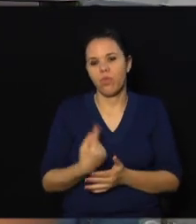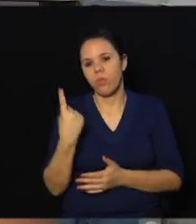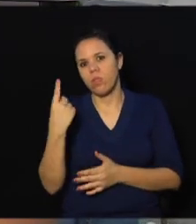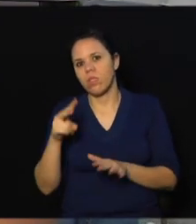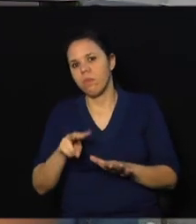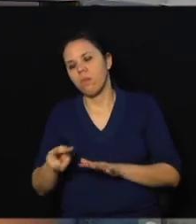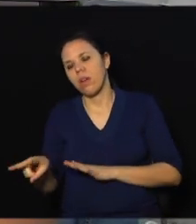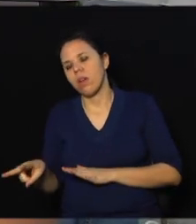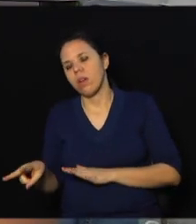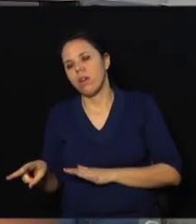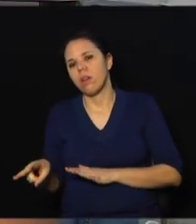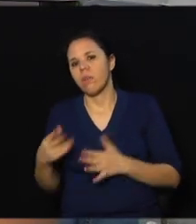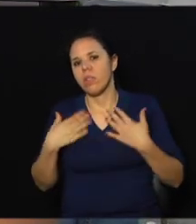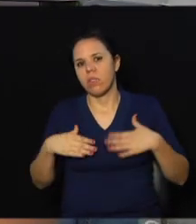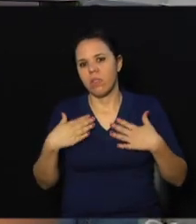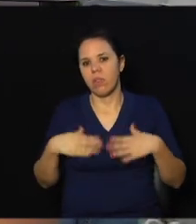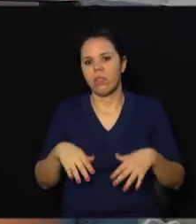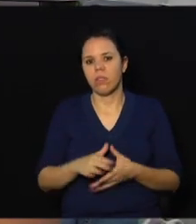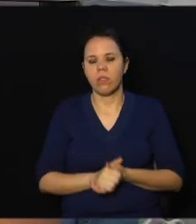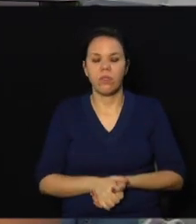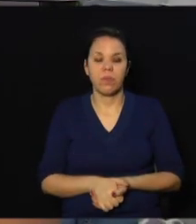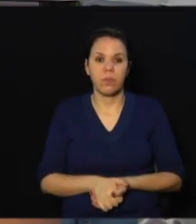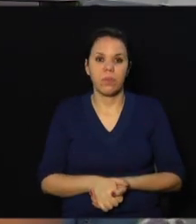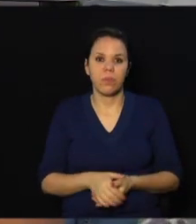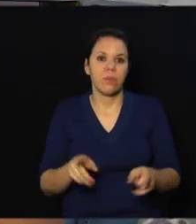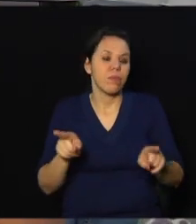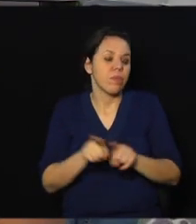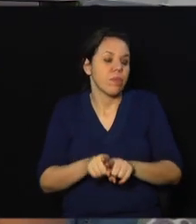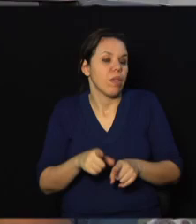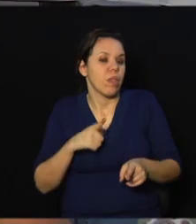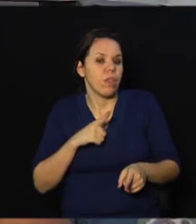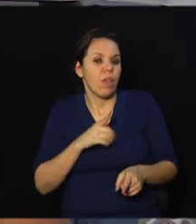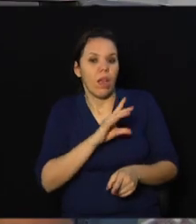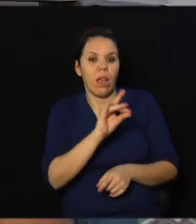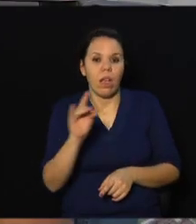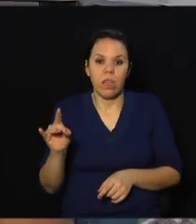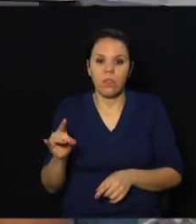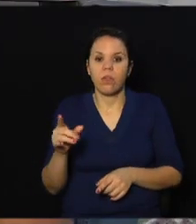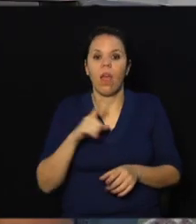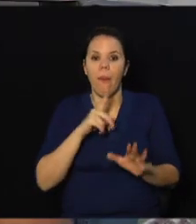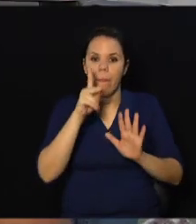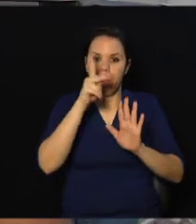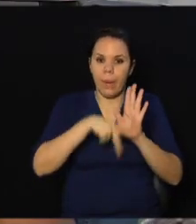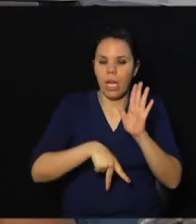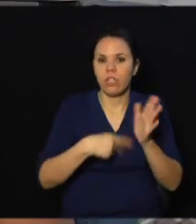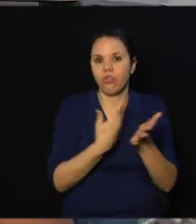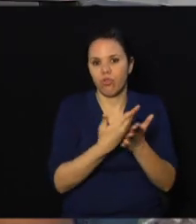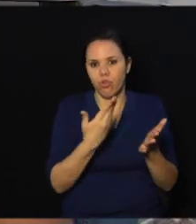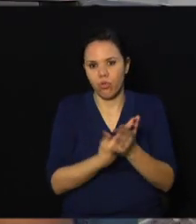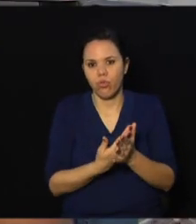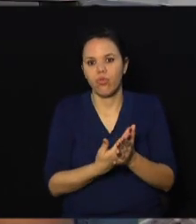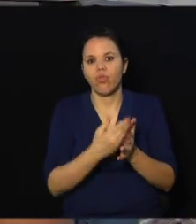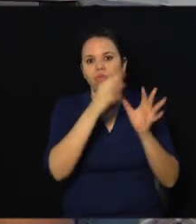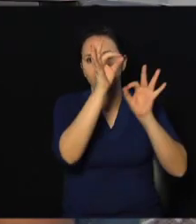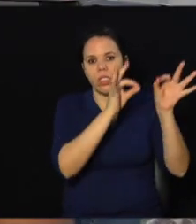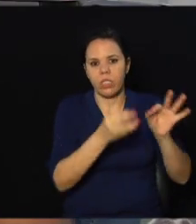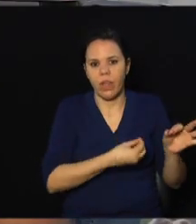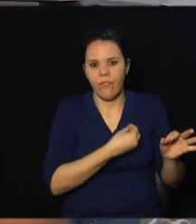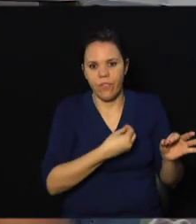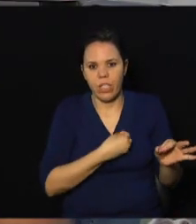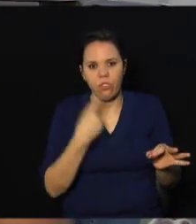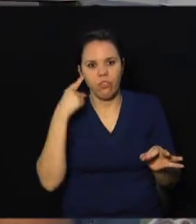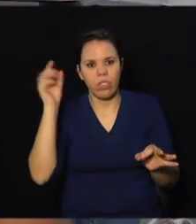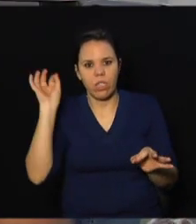isso na agenda vai muito da realidade e da necessidade de cada um. Mas a gente tem os planos de estudo que a gente passa para eles se organizarem, definirem as